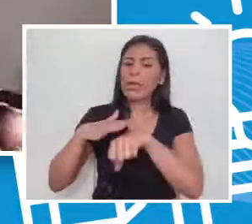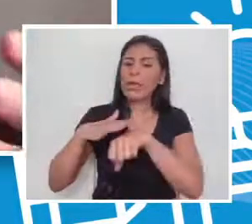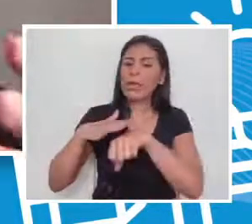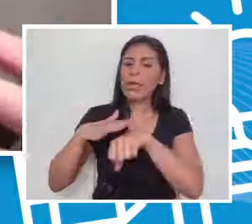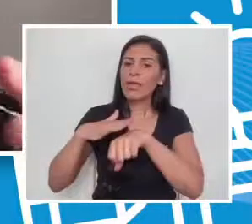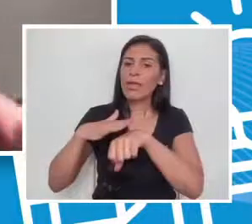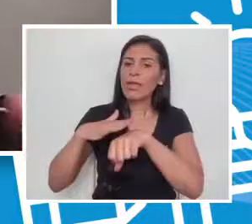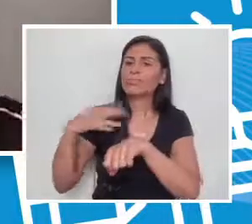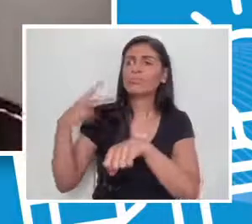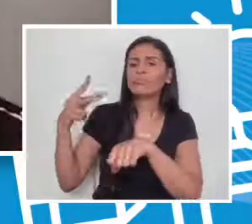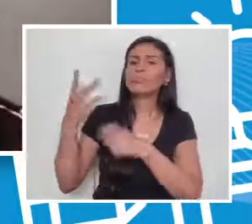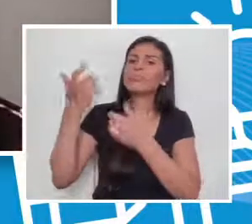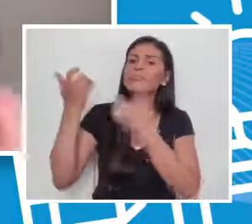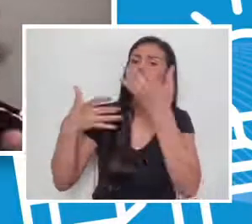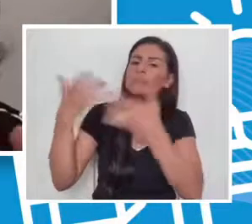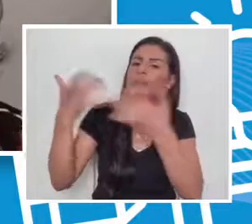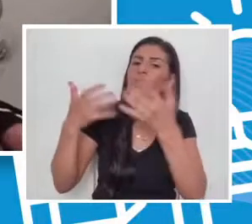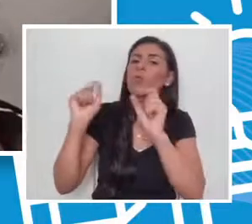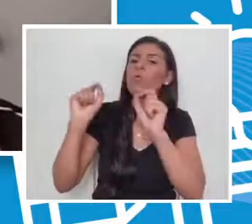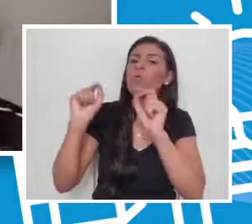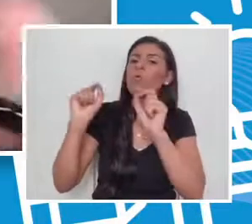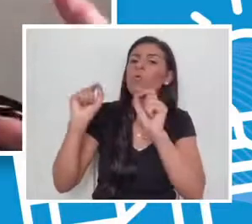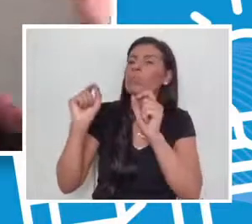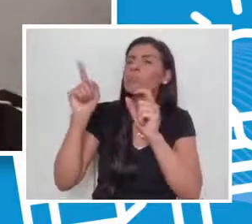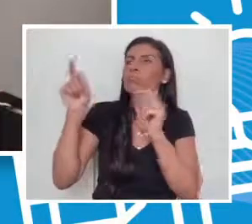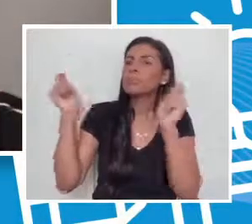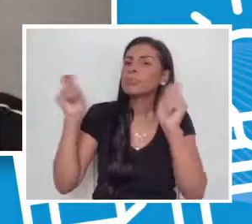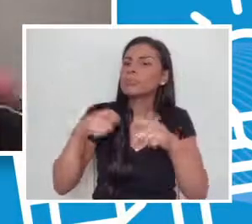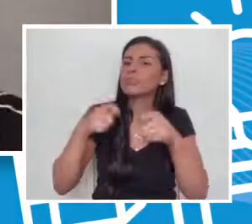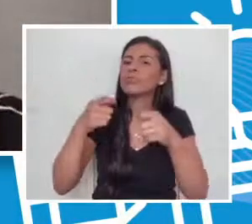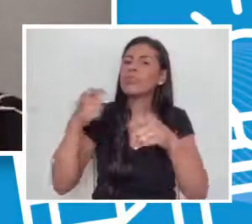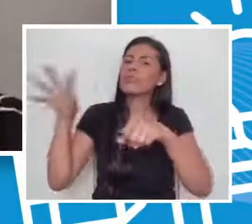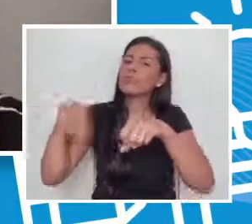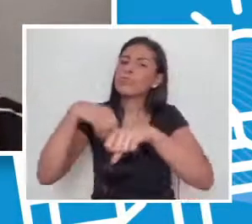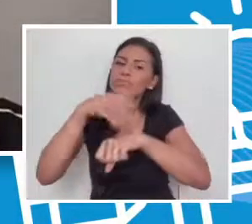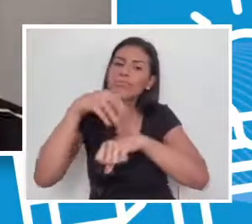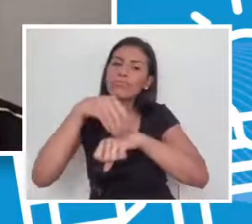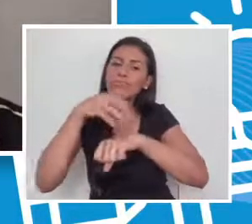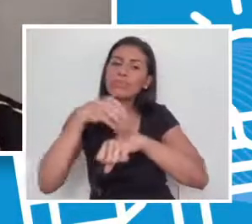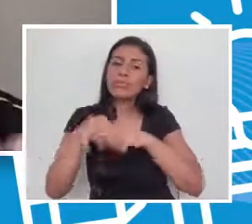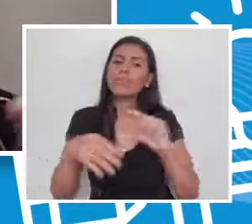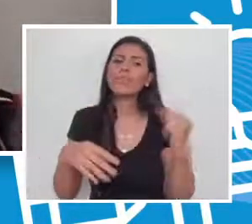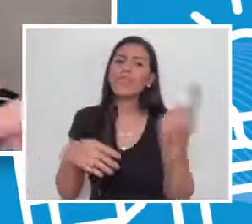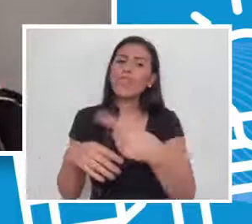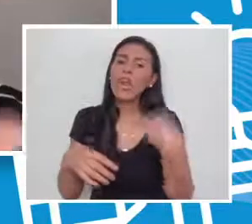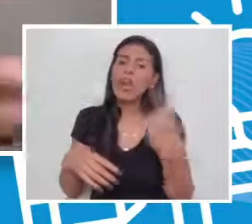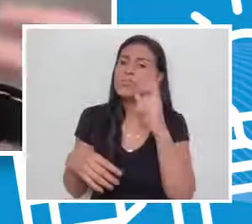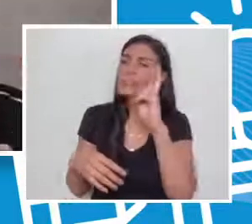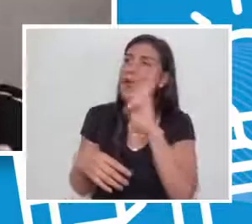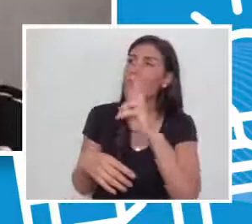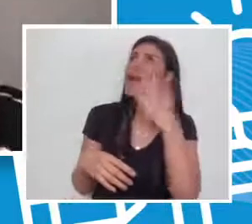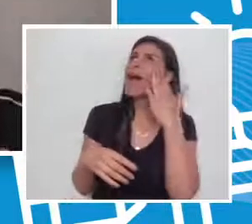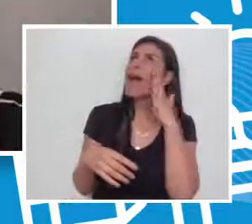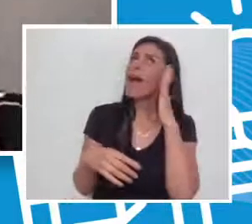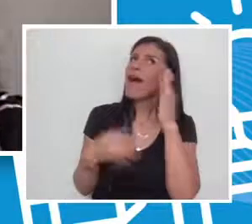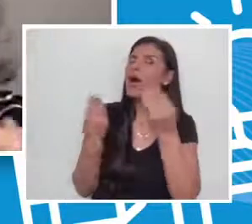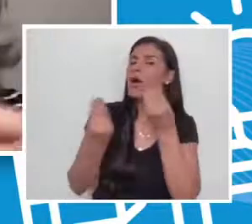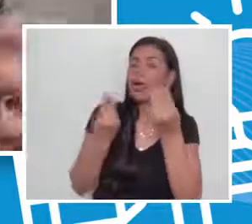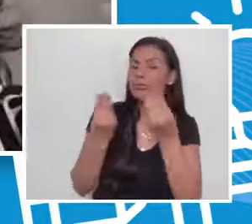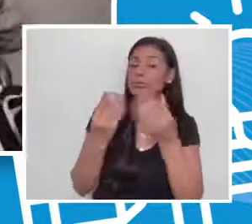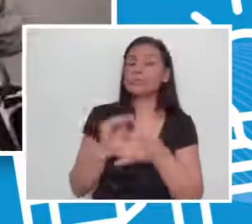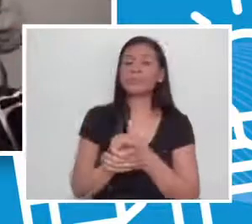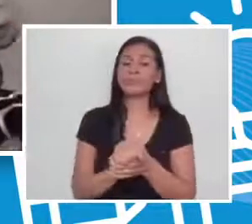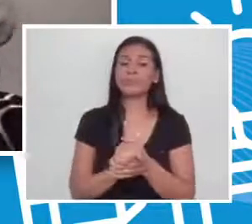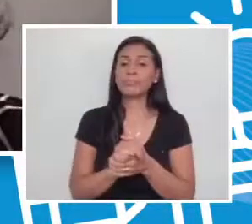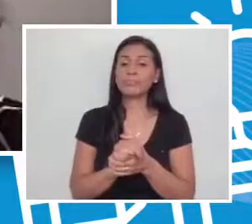podem compartilhar conosco, para que a gente possa entender melhor essas questões. Após isso, após a fala de